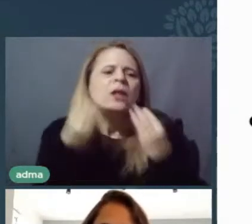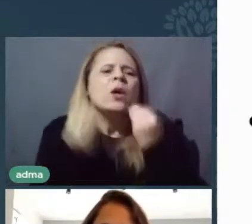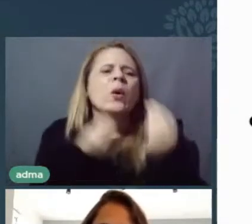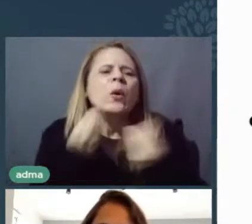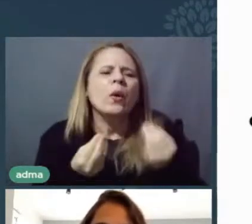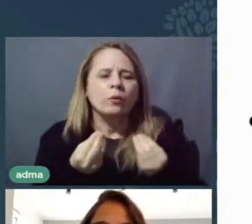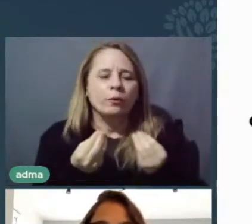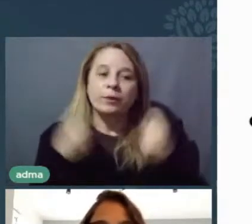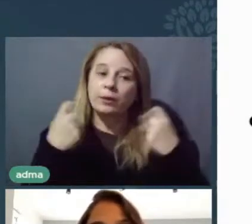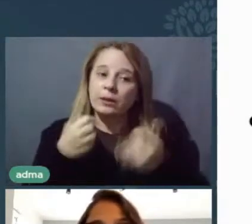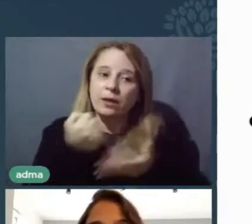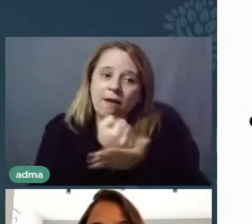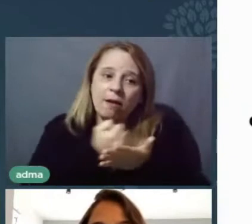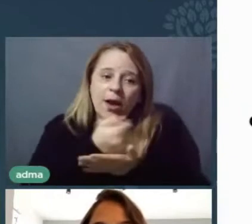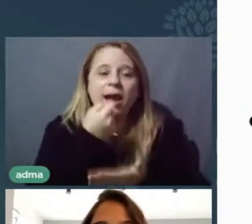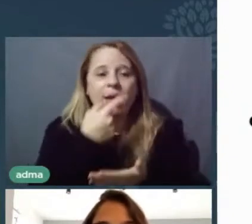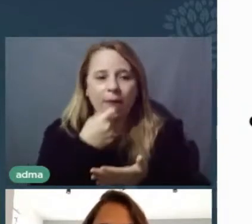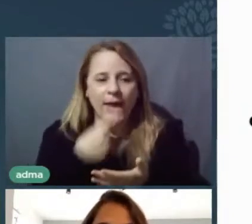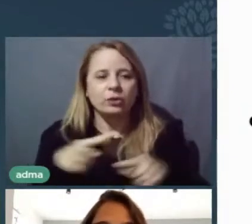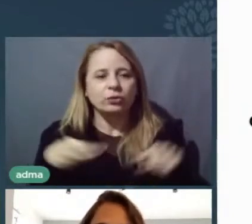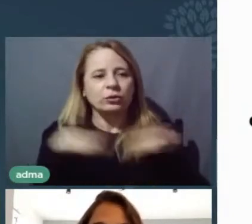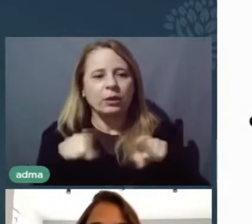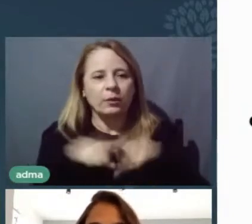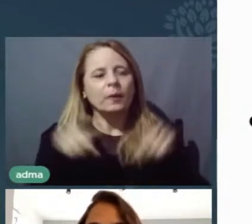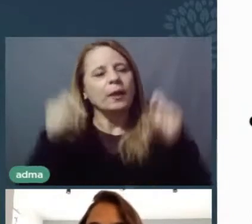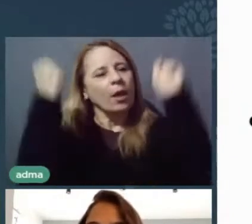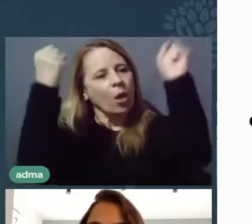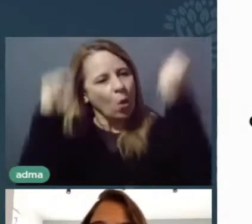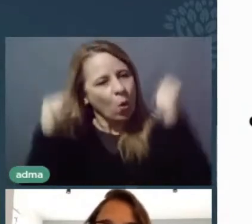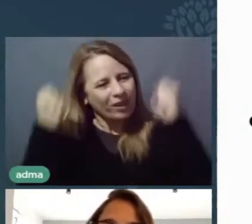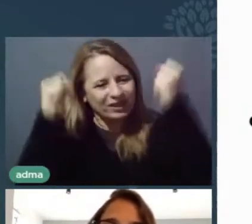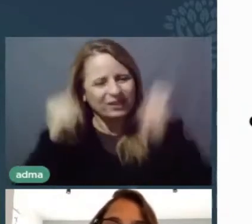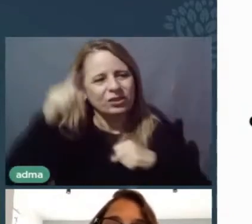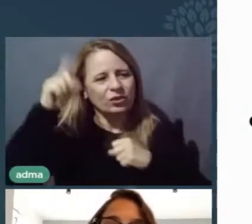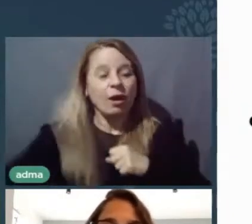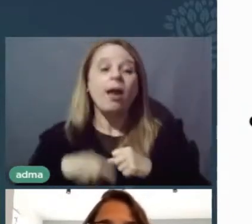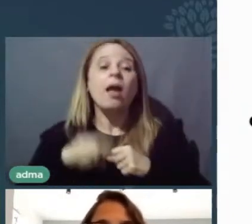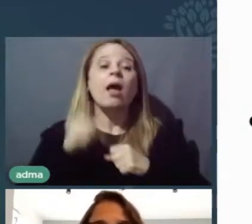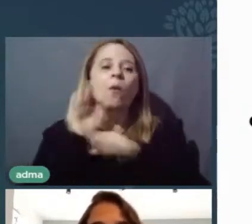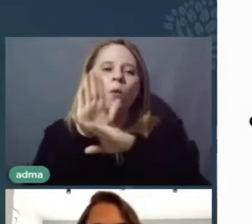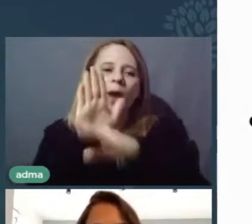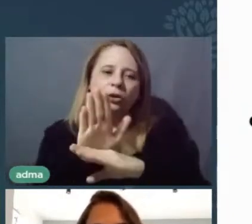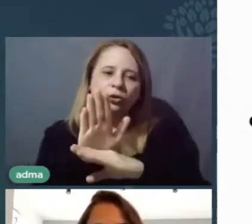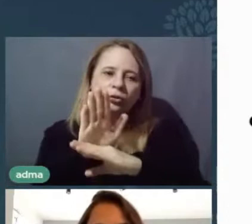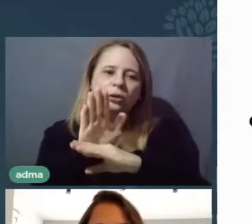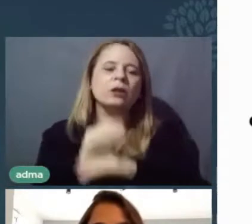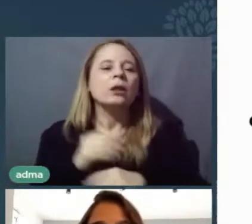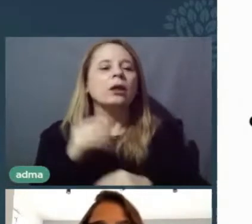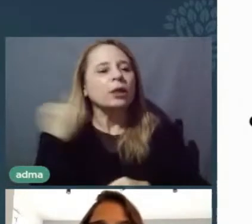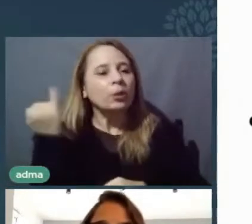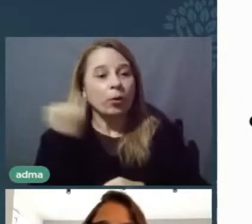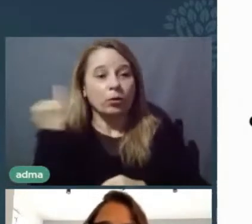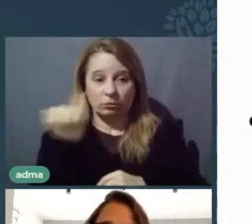Tratamento farmacológico e exercício. Sim, o exercício ele entra como um critério bastante